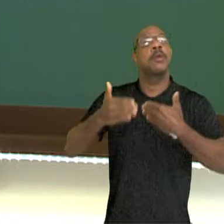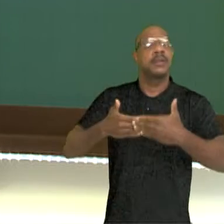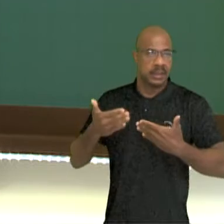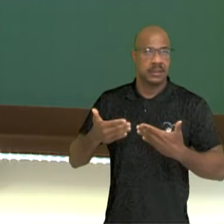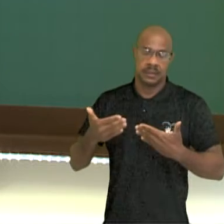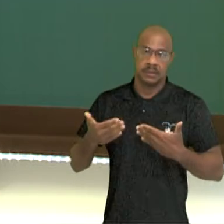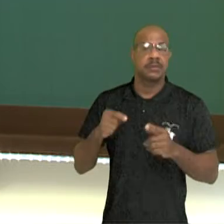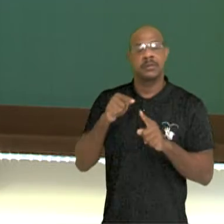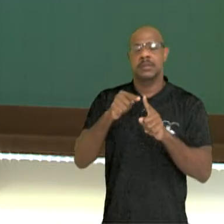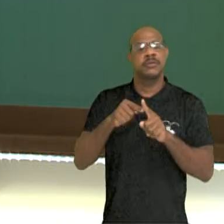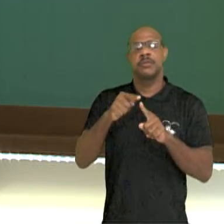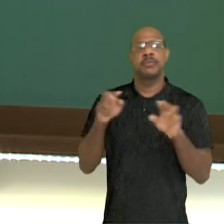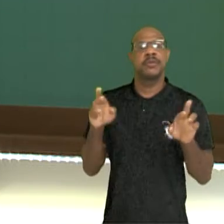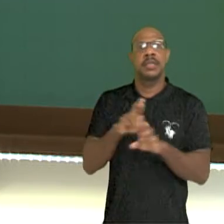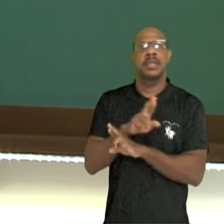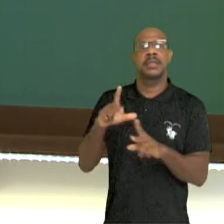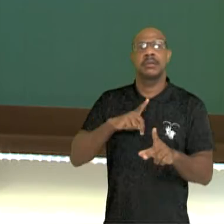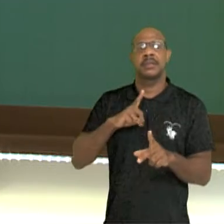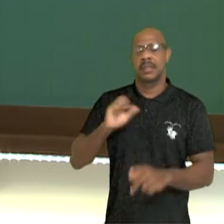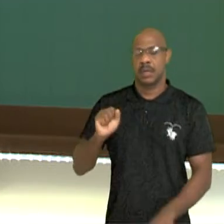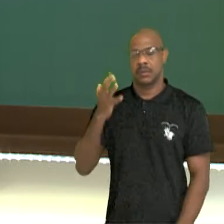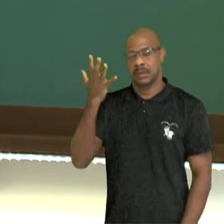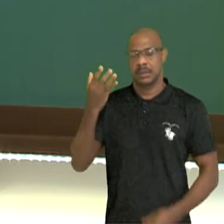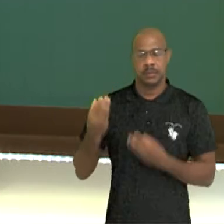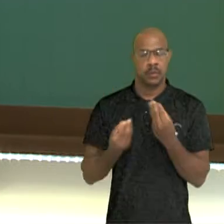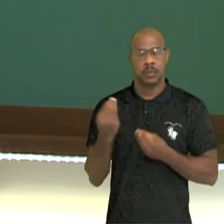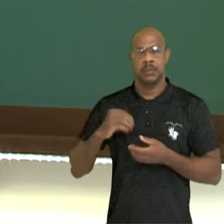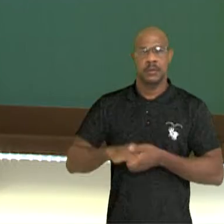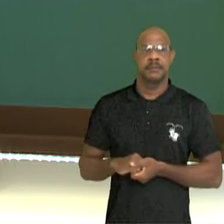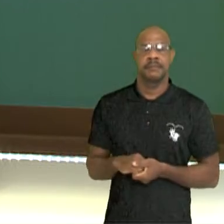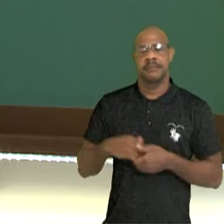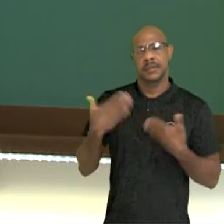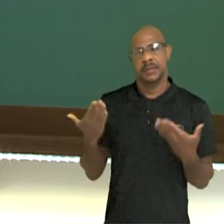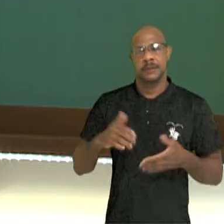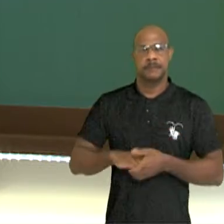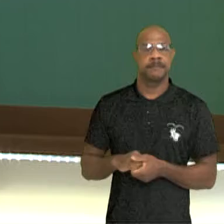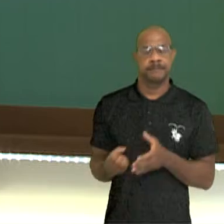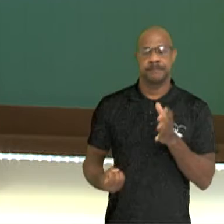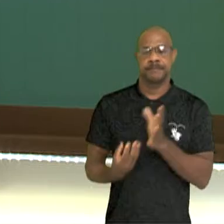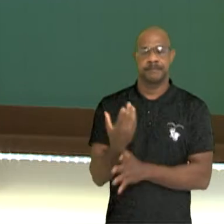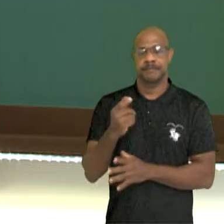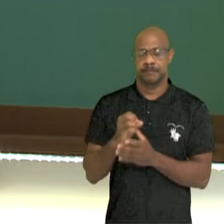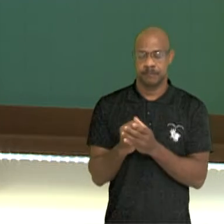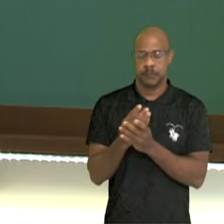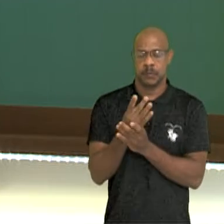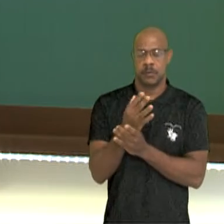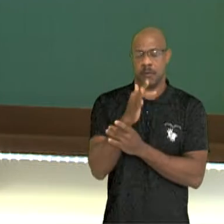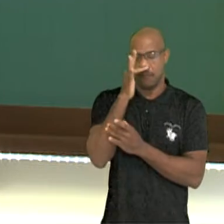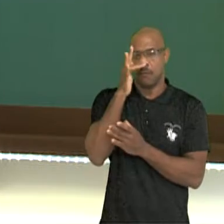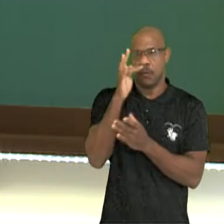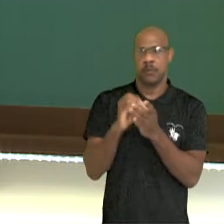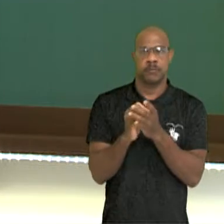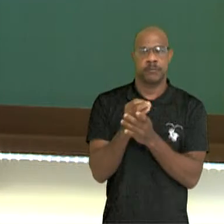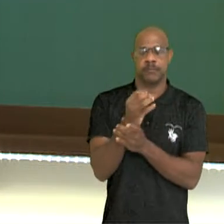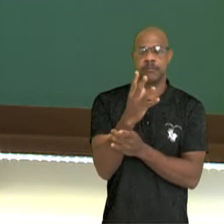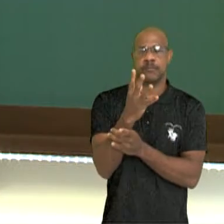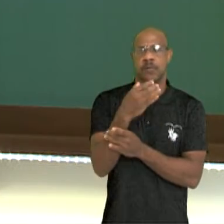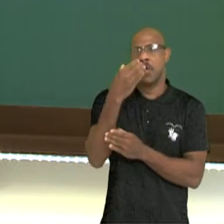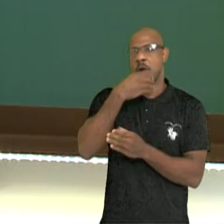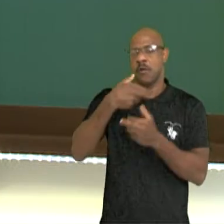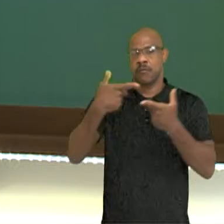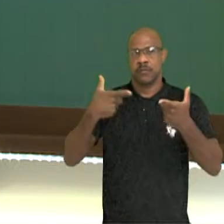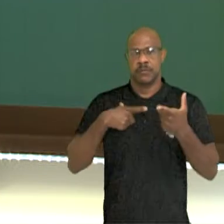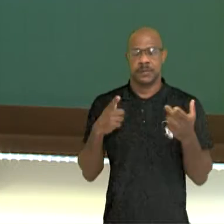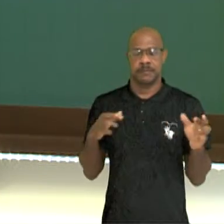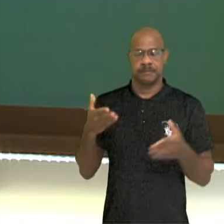que tipo de relação acontece. Então, por conta do surgimento das flores e os frutos, ocorre a interação entre